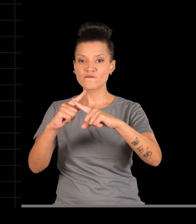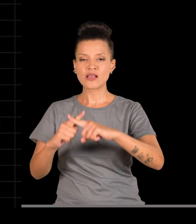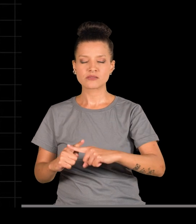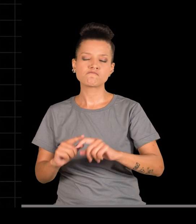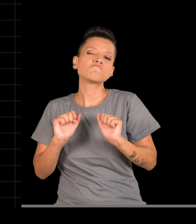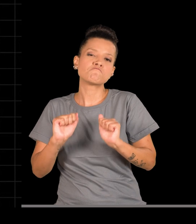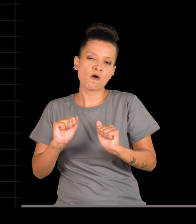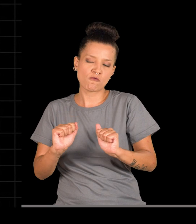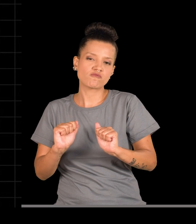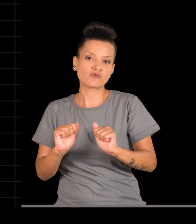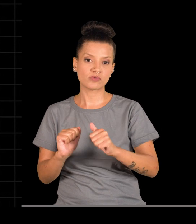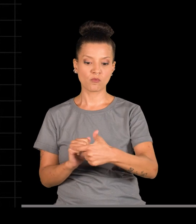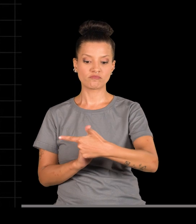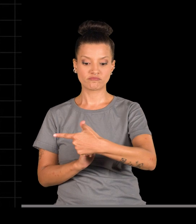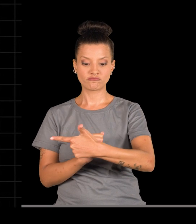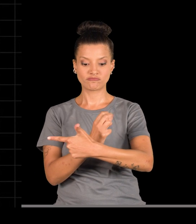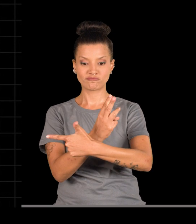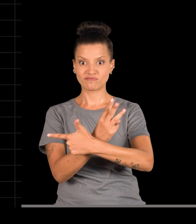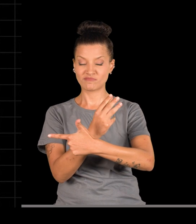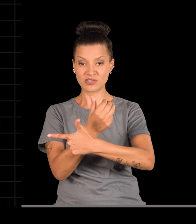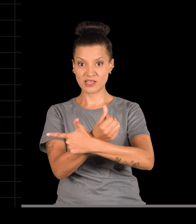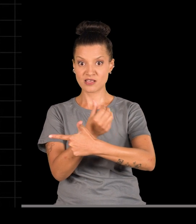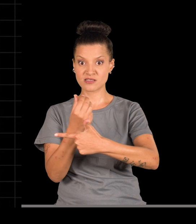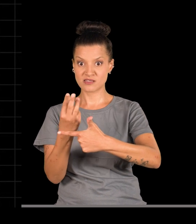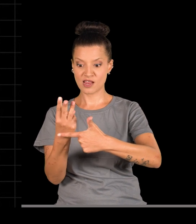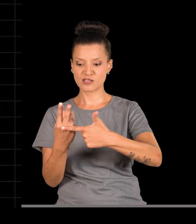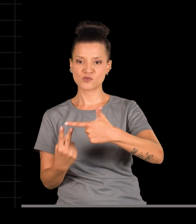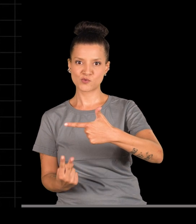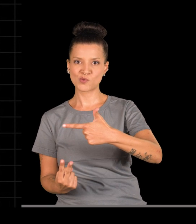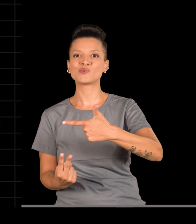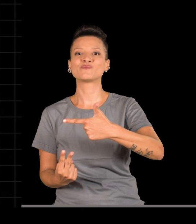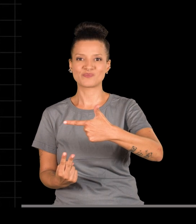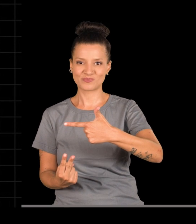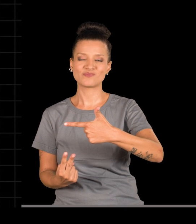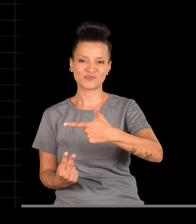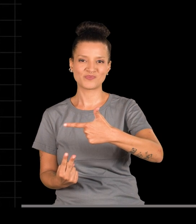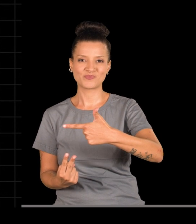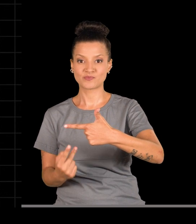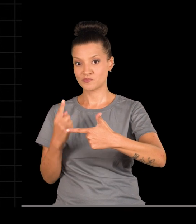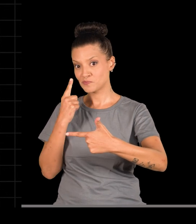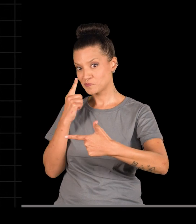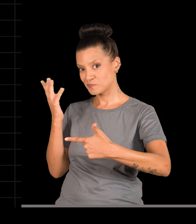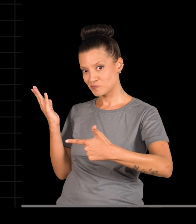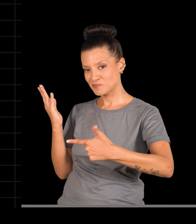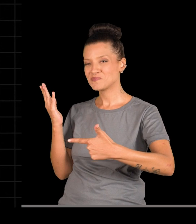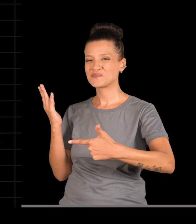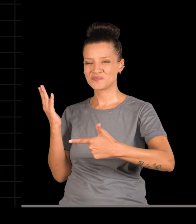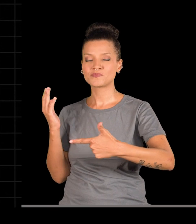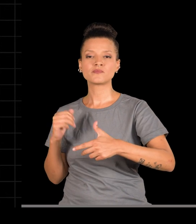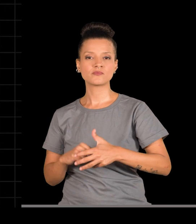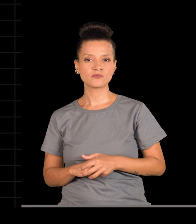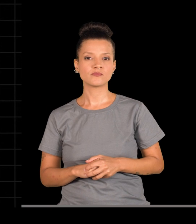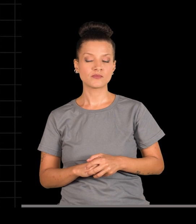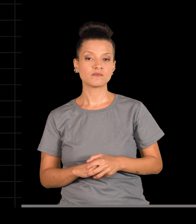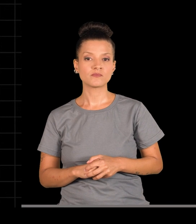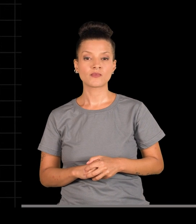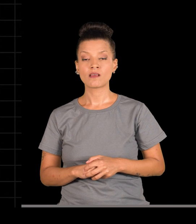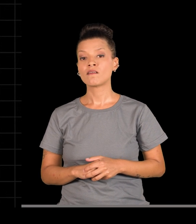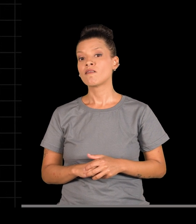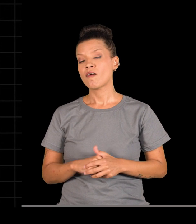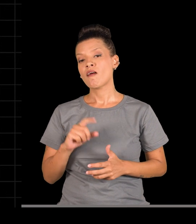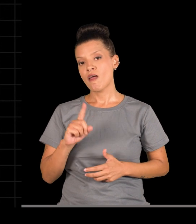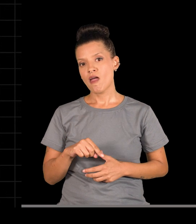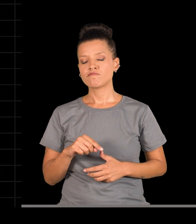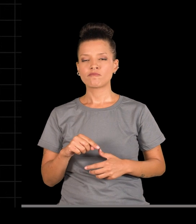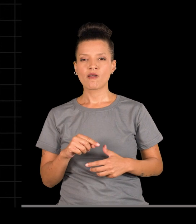como é o que acontece aqui no resultado dessa soma. O K é igual a 2, então o A ele é 2 vezes o B, né? É o dobro do B aqui, ó,